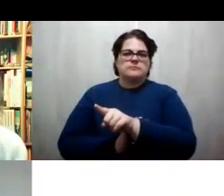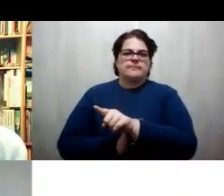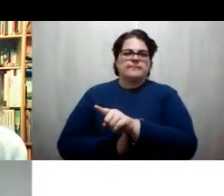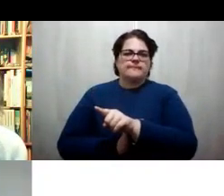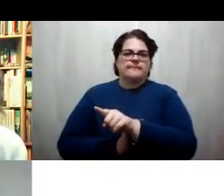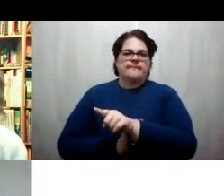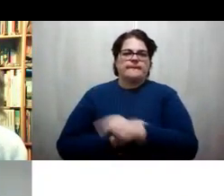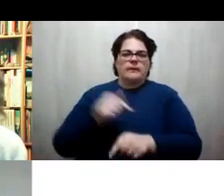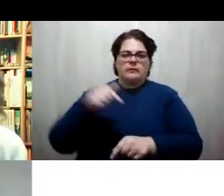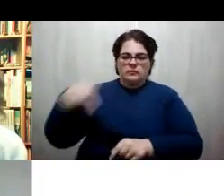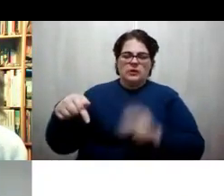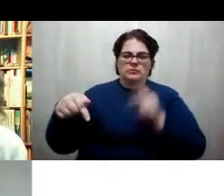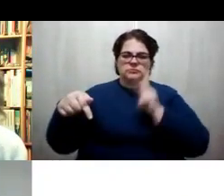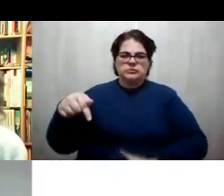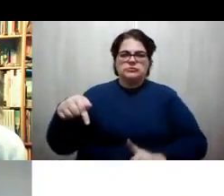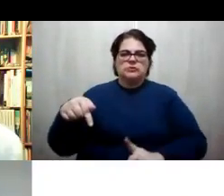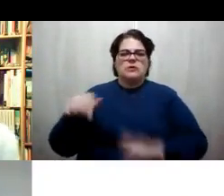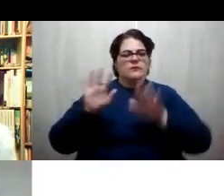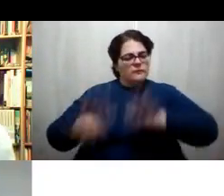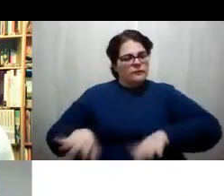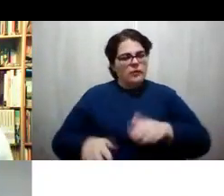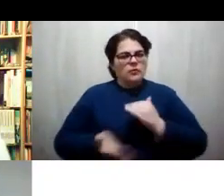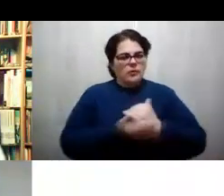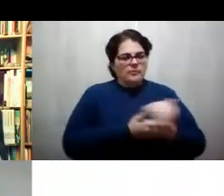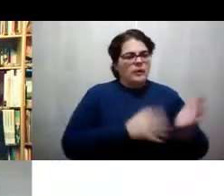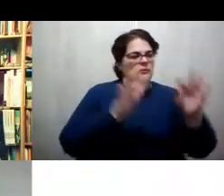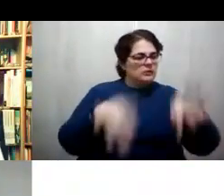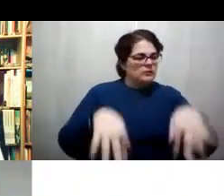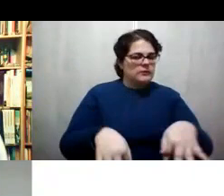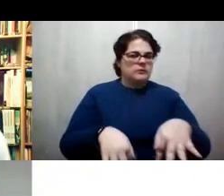audioescritores ficaram do início ao fim. E